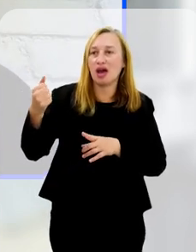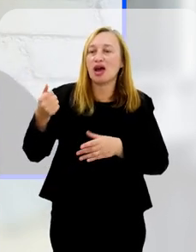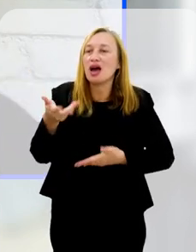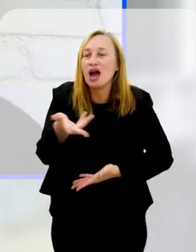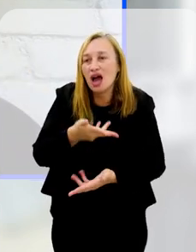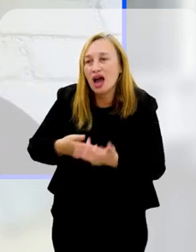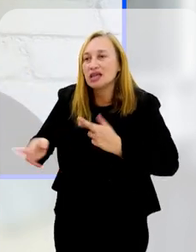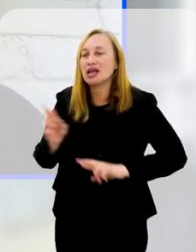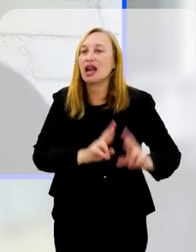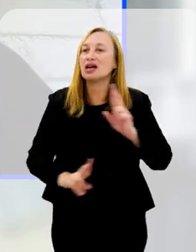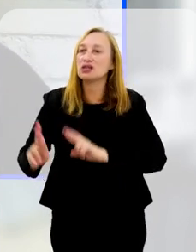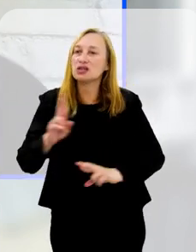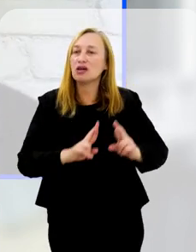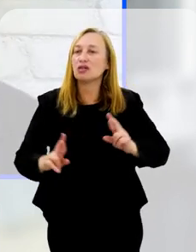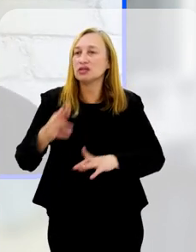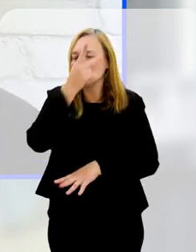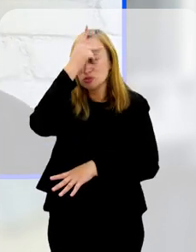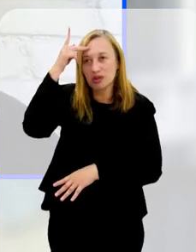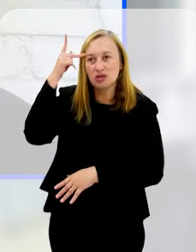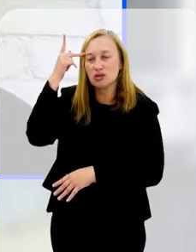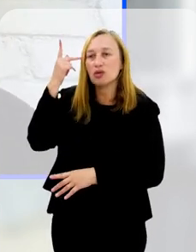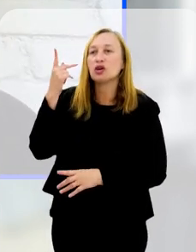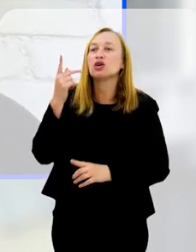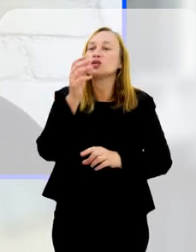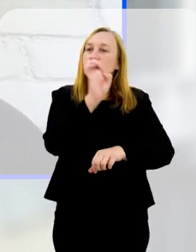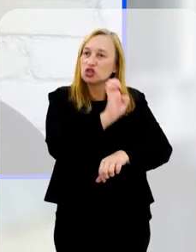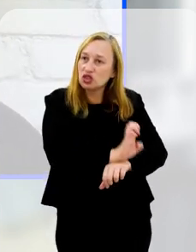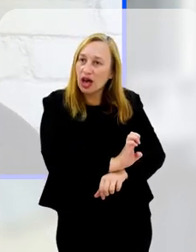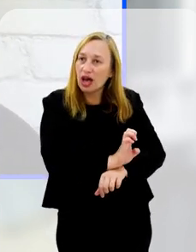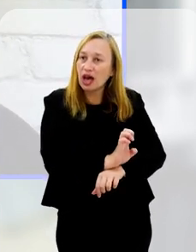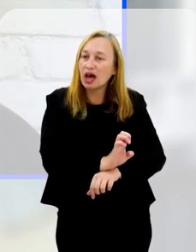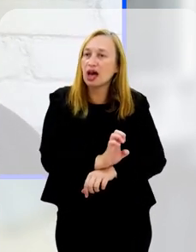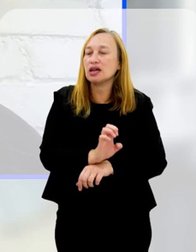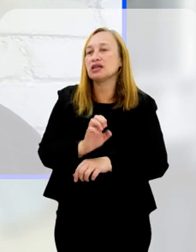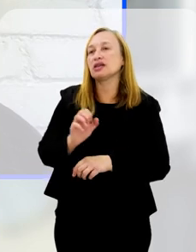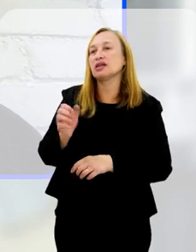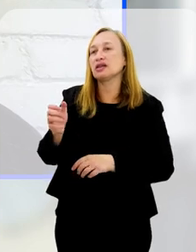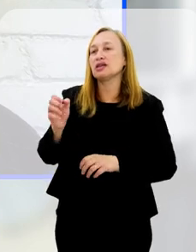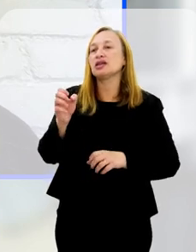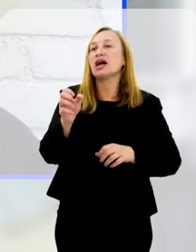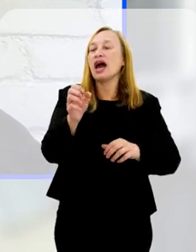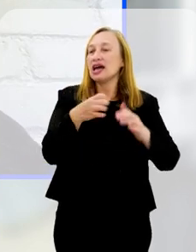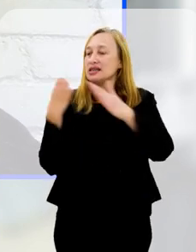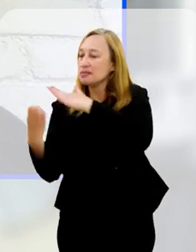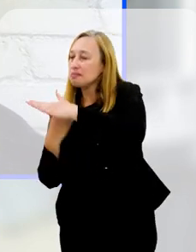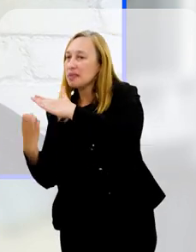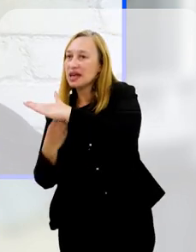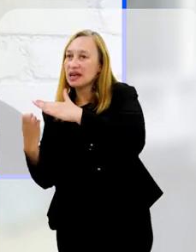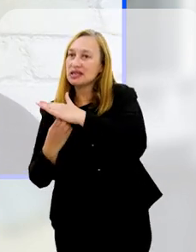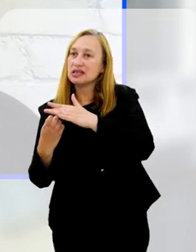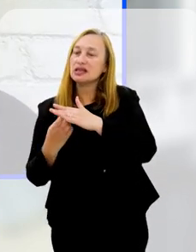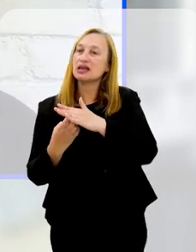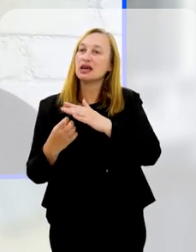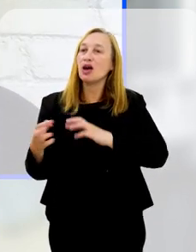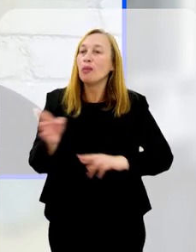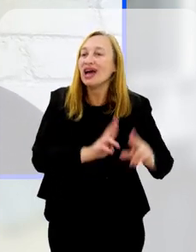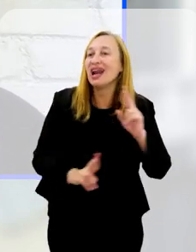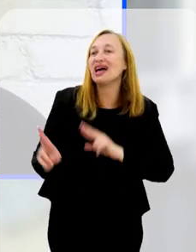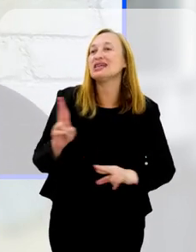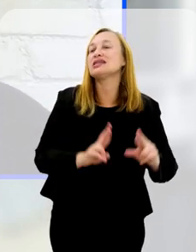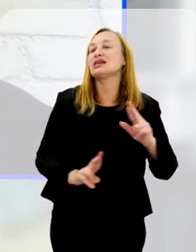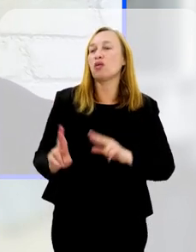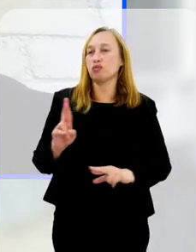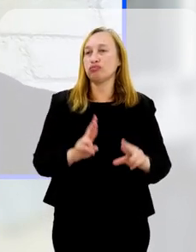da melhoria das relações entre as pessoas, entre as pessoas e o Estado, entre o Estado, as pessoas e as